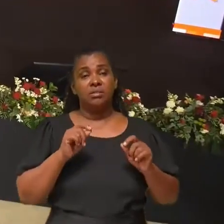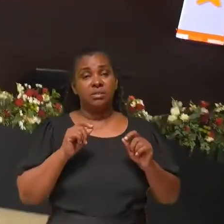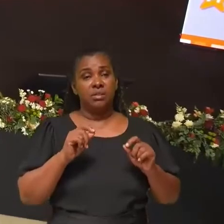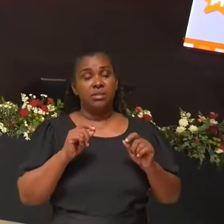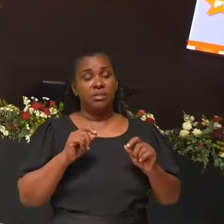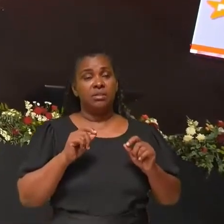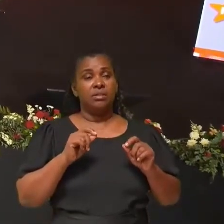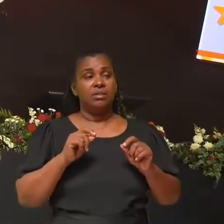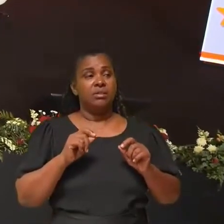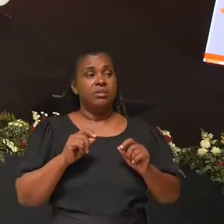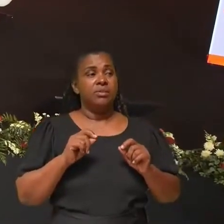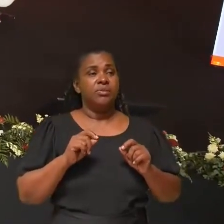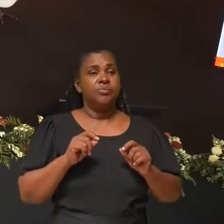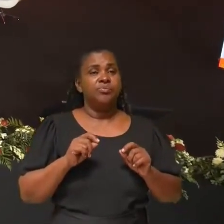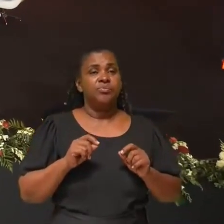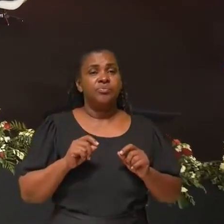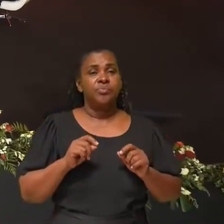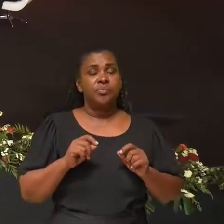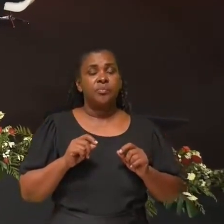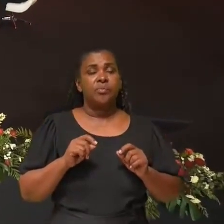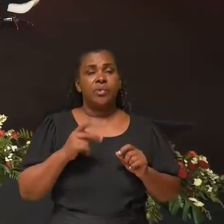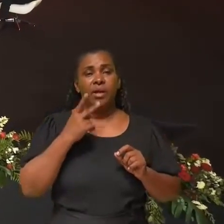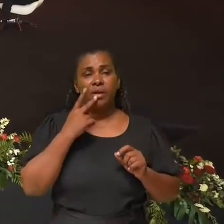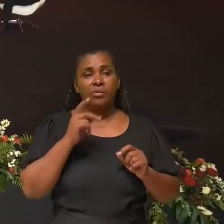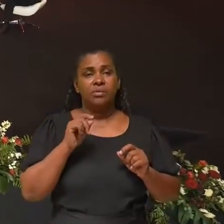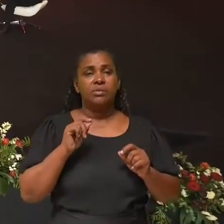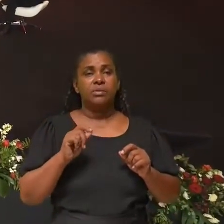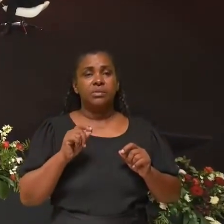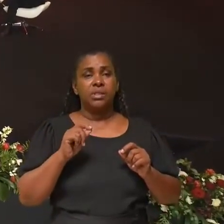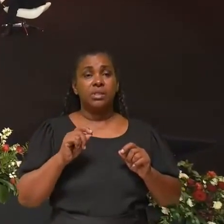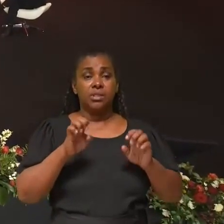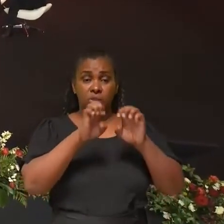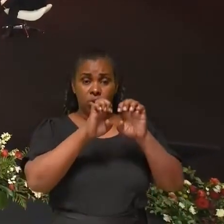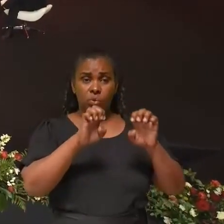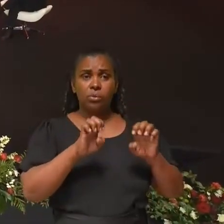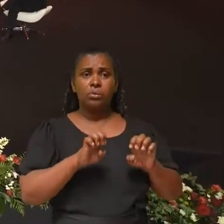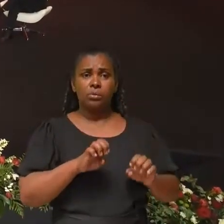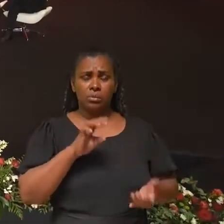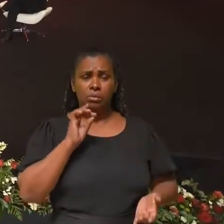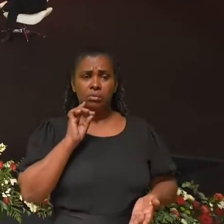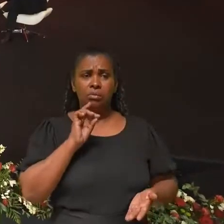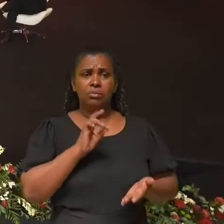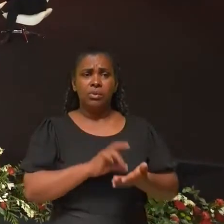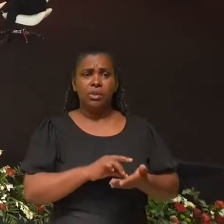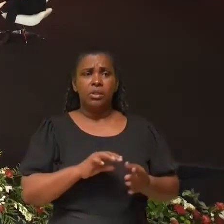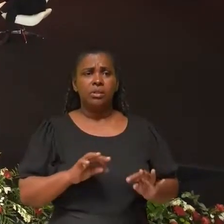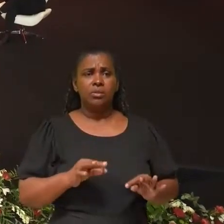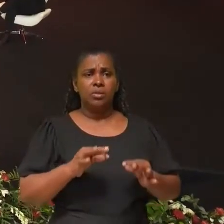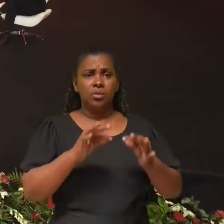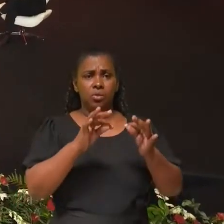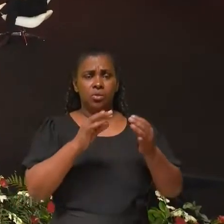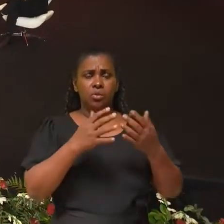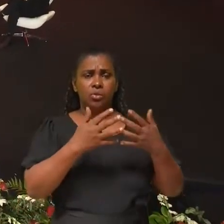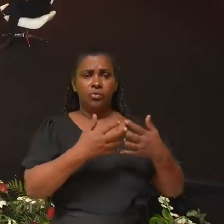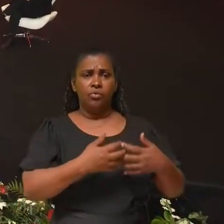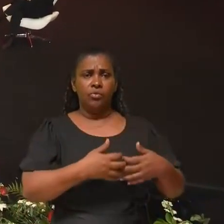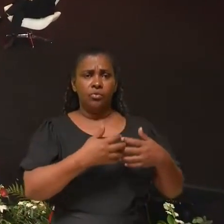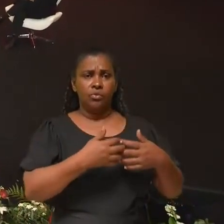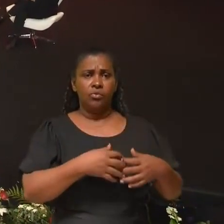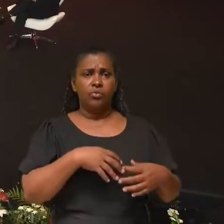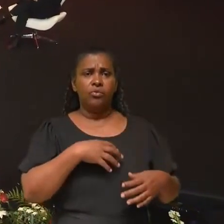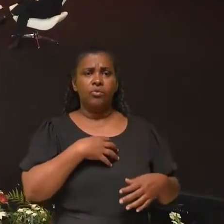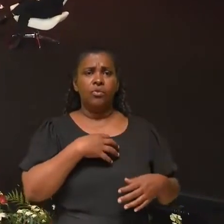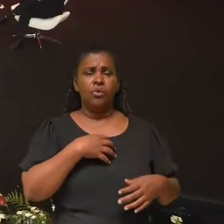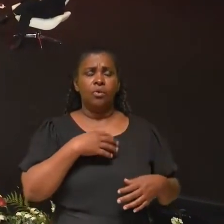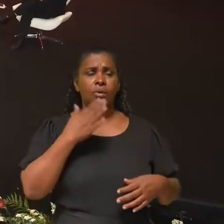aqui de estruturas que funcionam de forma que eu sei dizer para vocês a que